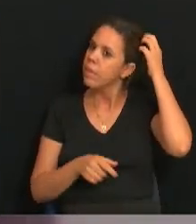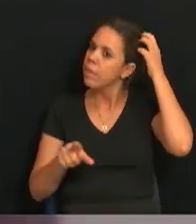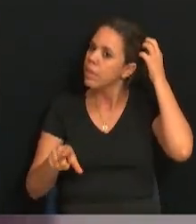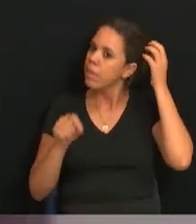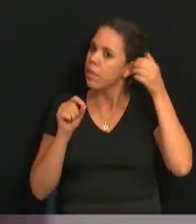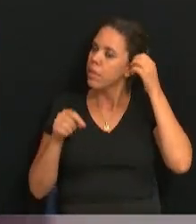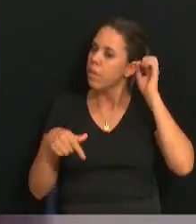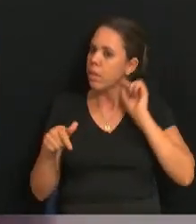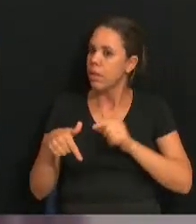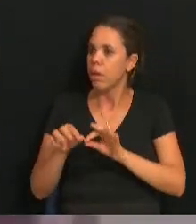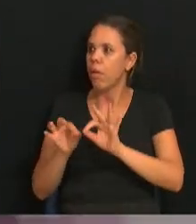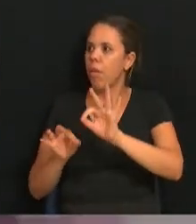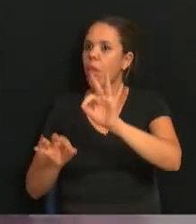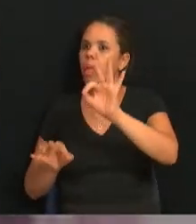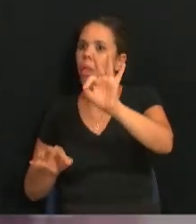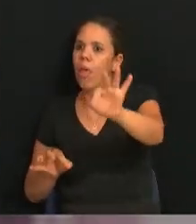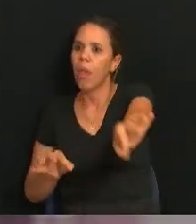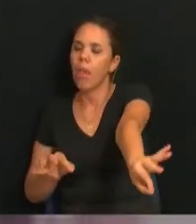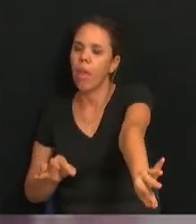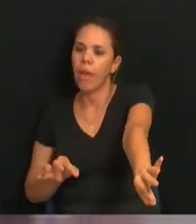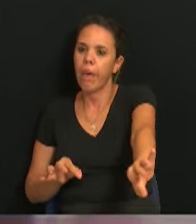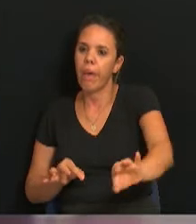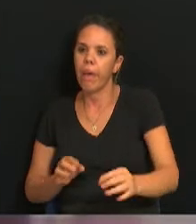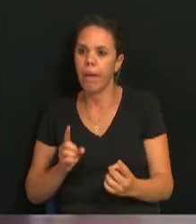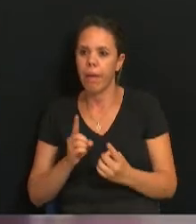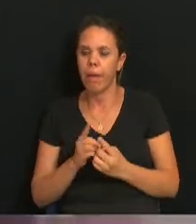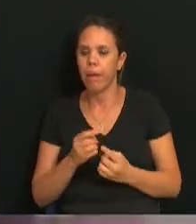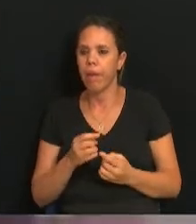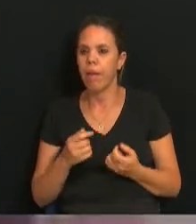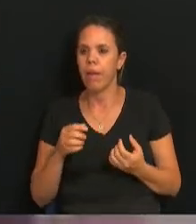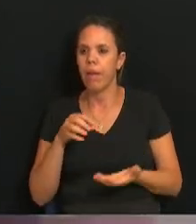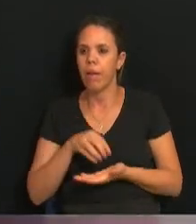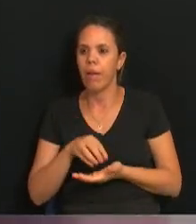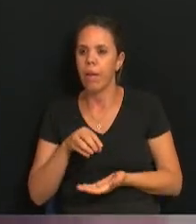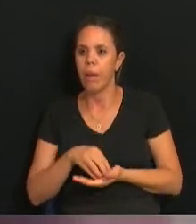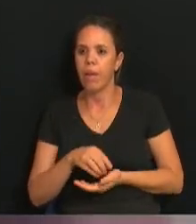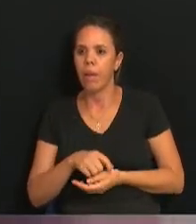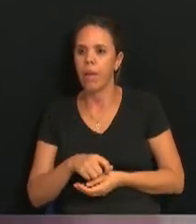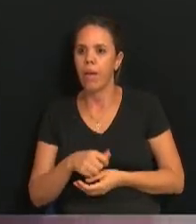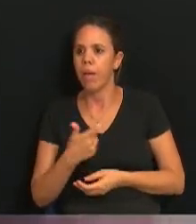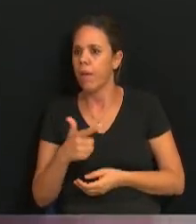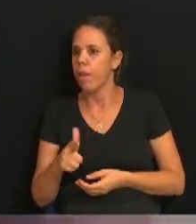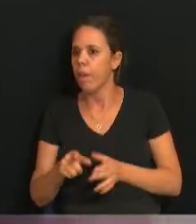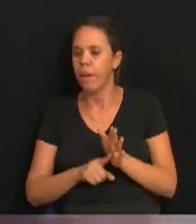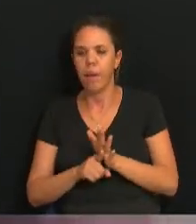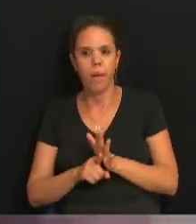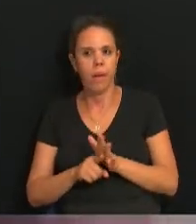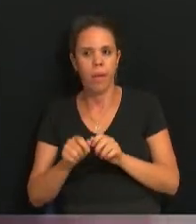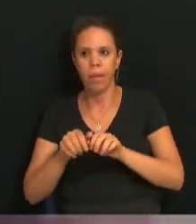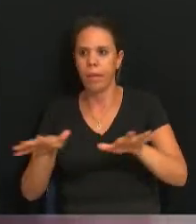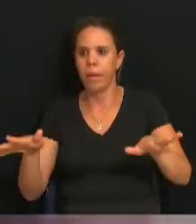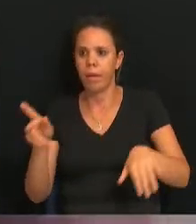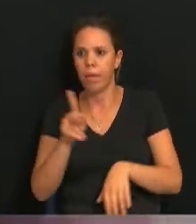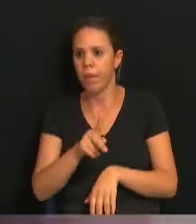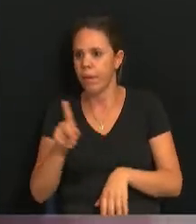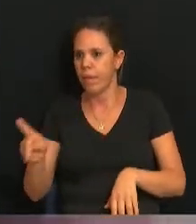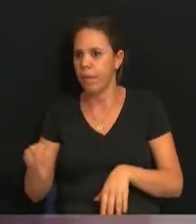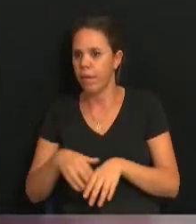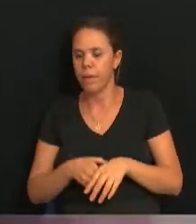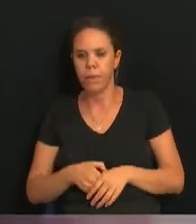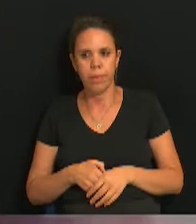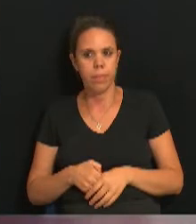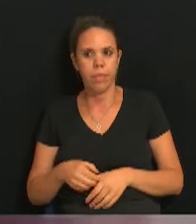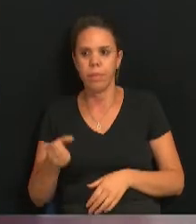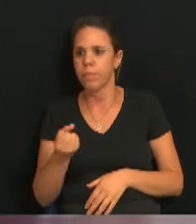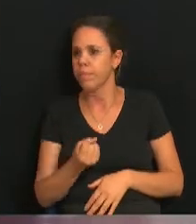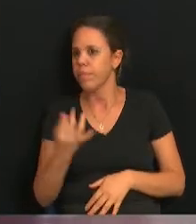para ir a lugares distantes, atender uma demanda da rede, onde não há um estudo da real distribuição dos professores adjuntos e da